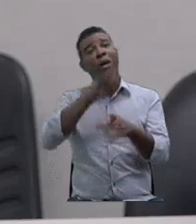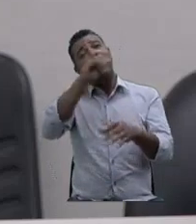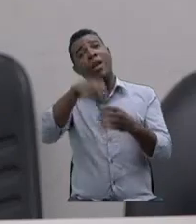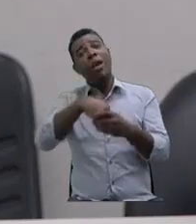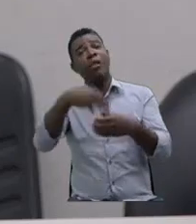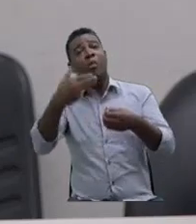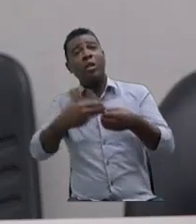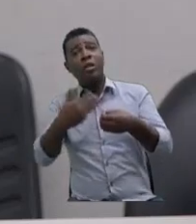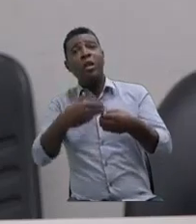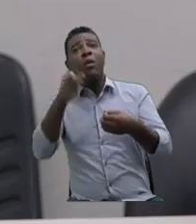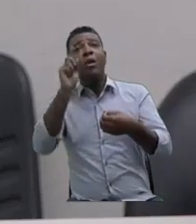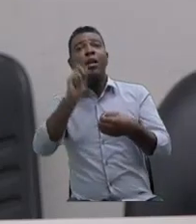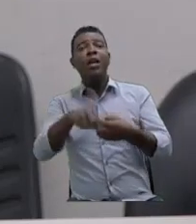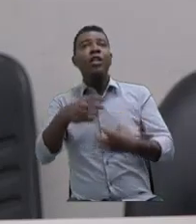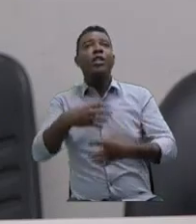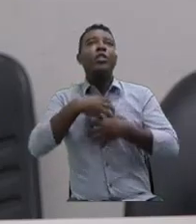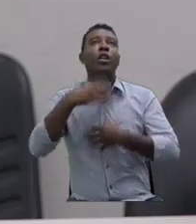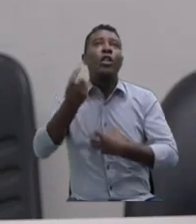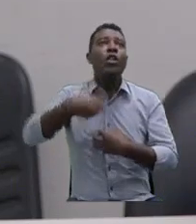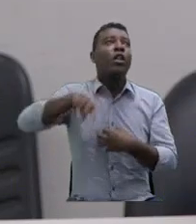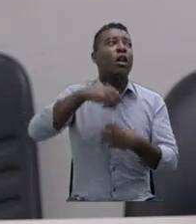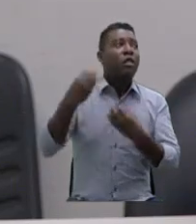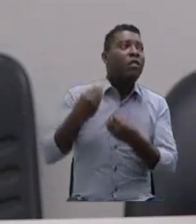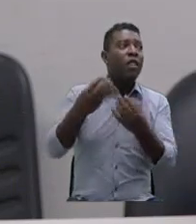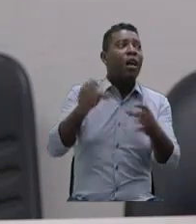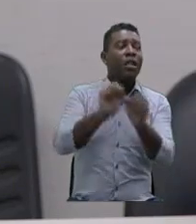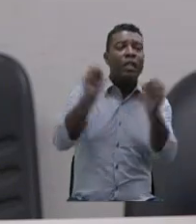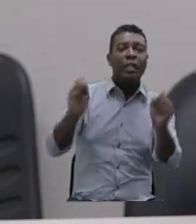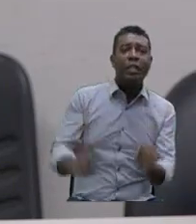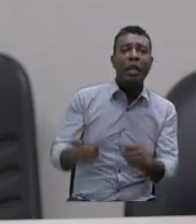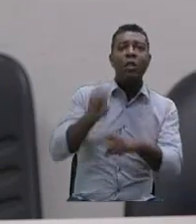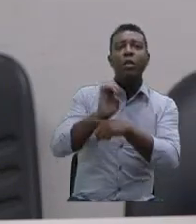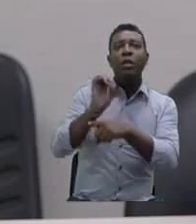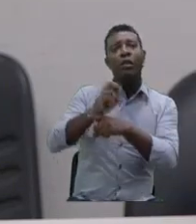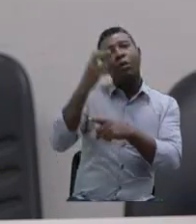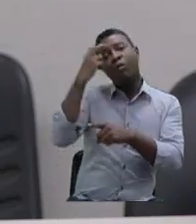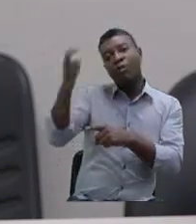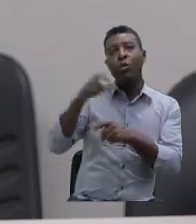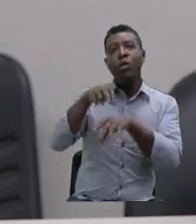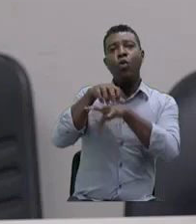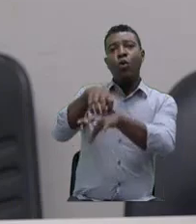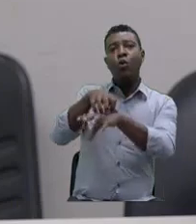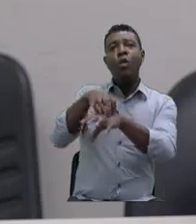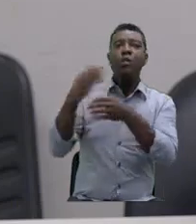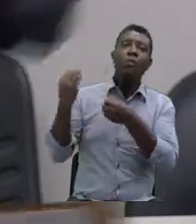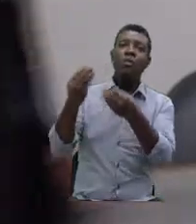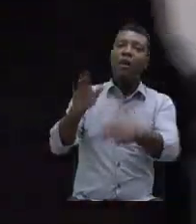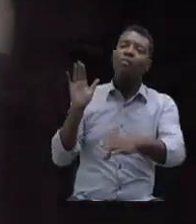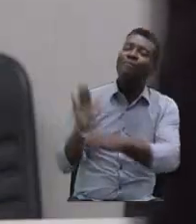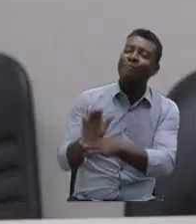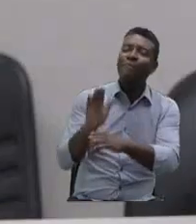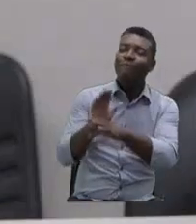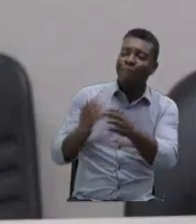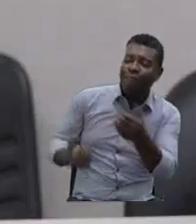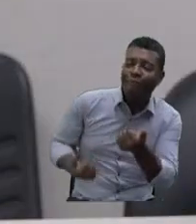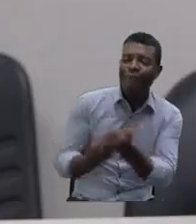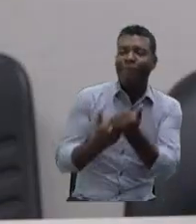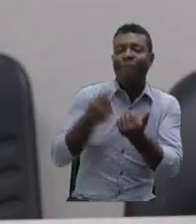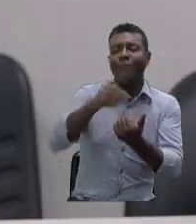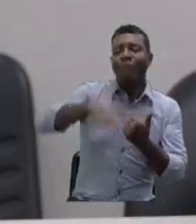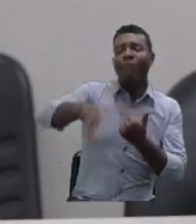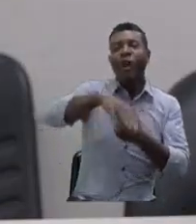nossa sistemática de dar toda a equipe do Sistema Estadual de Cultura e Turismo, de dar assistência aos municípios, as